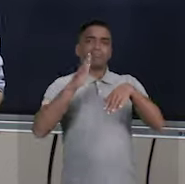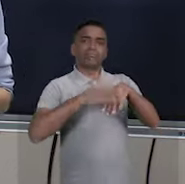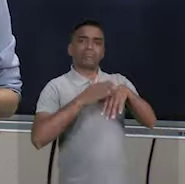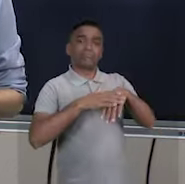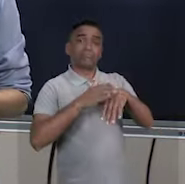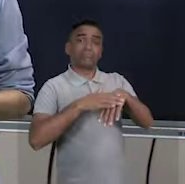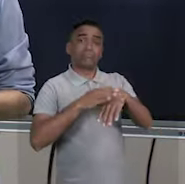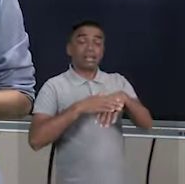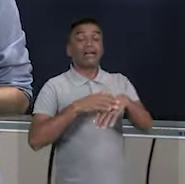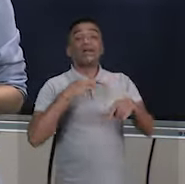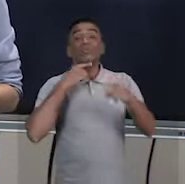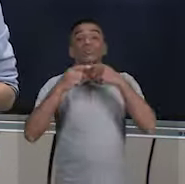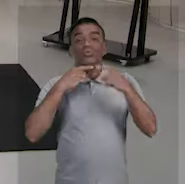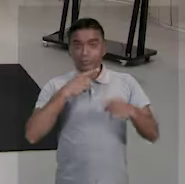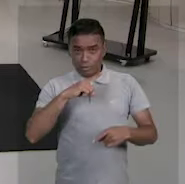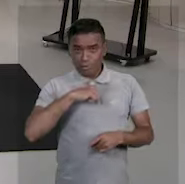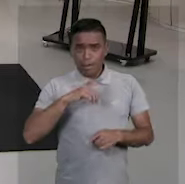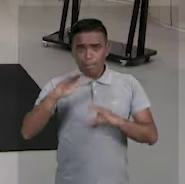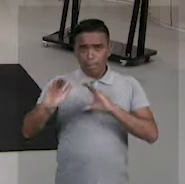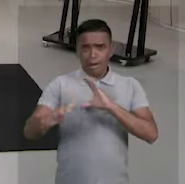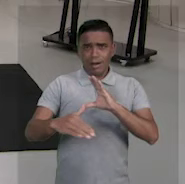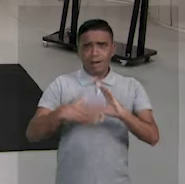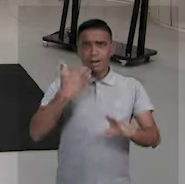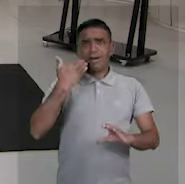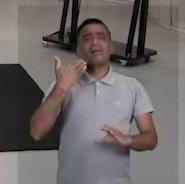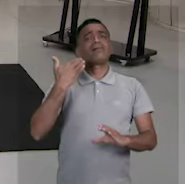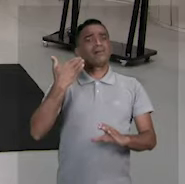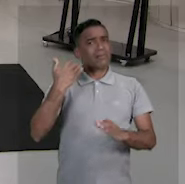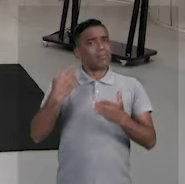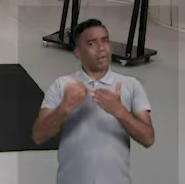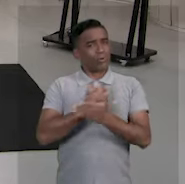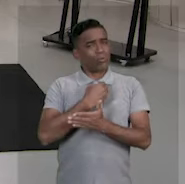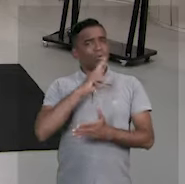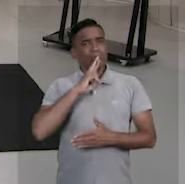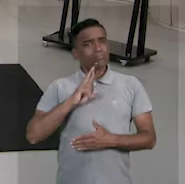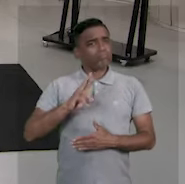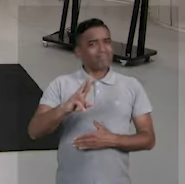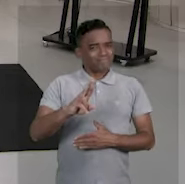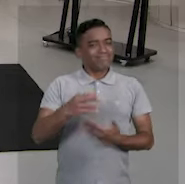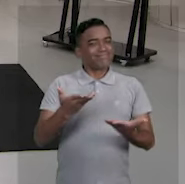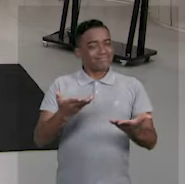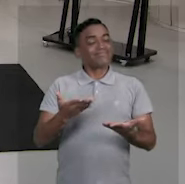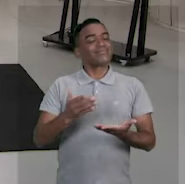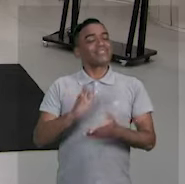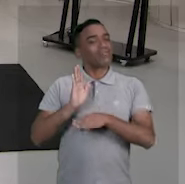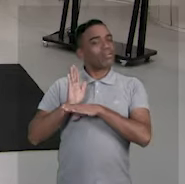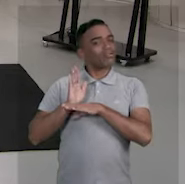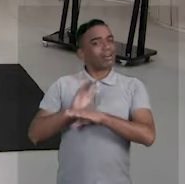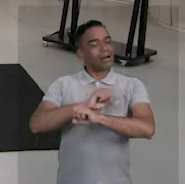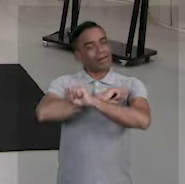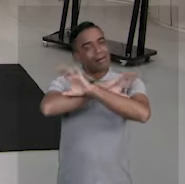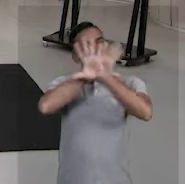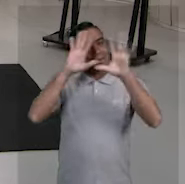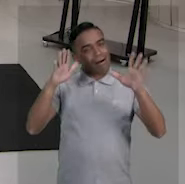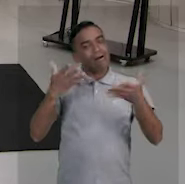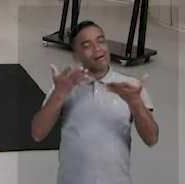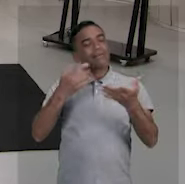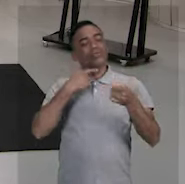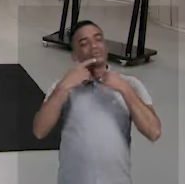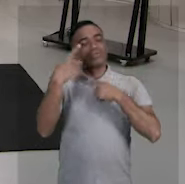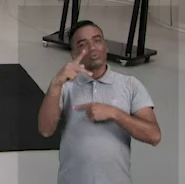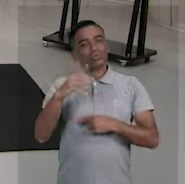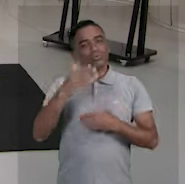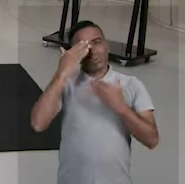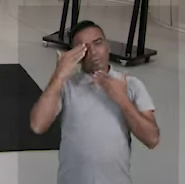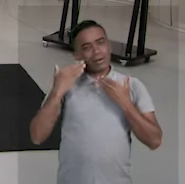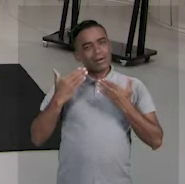se restar alguma dúvida, vocês podem mandar pra gente no nosso Tira Dúvidas, né? Que nós estaremos aqui para poder responder cada uma delas.